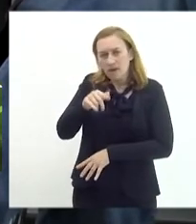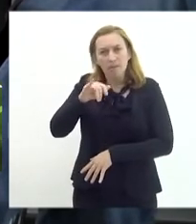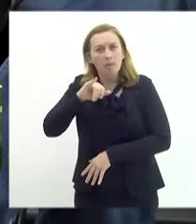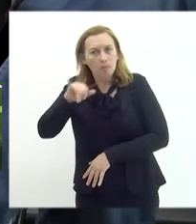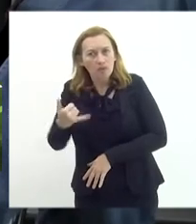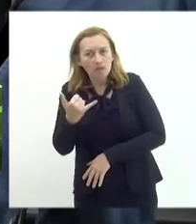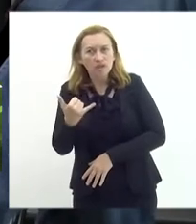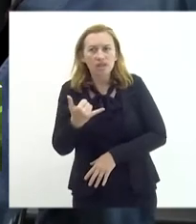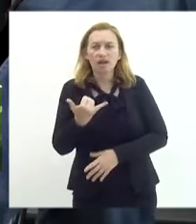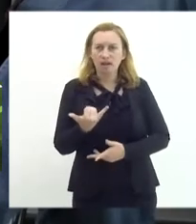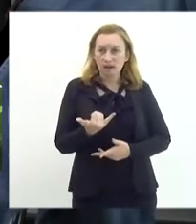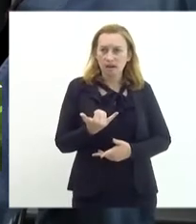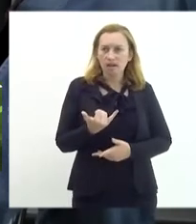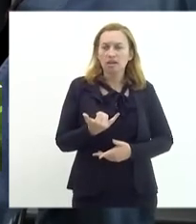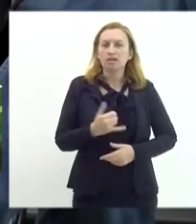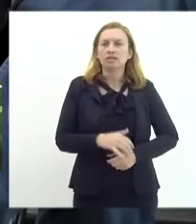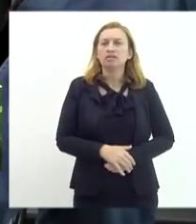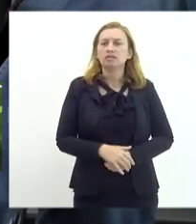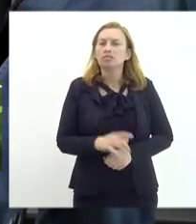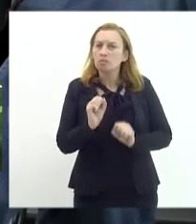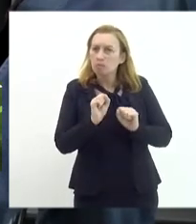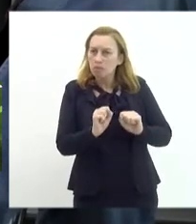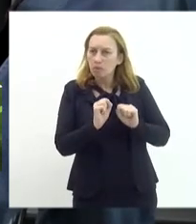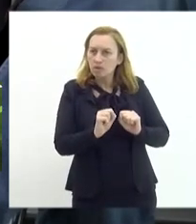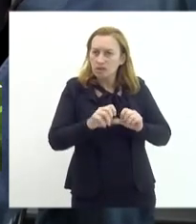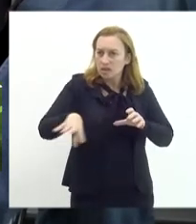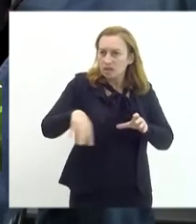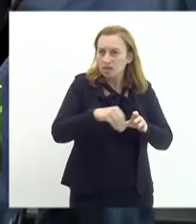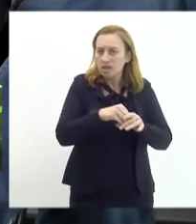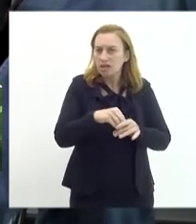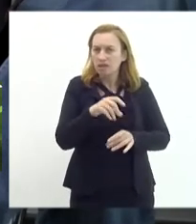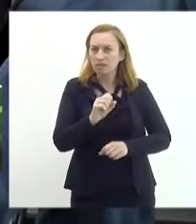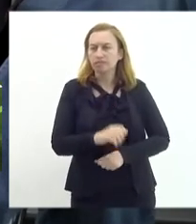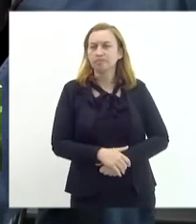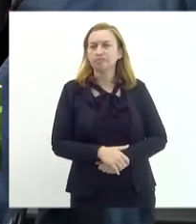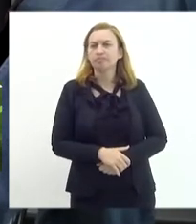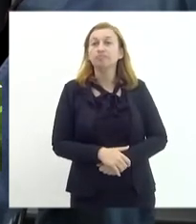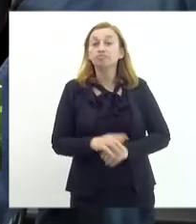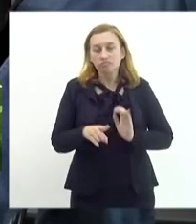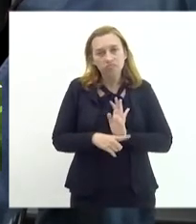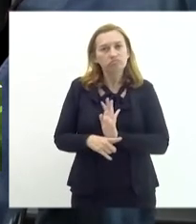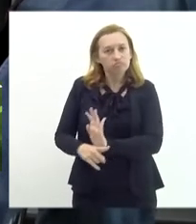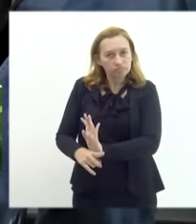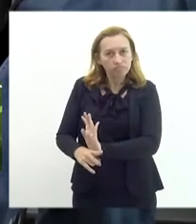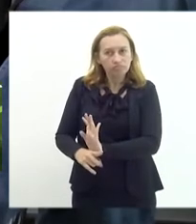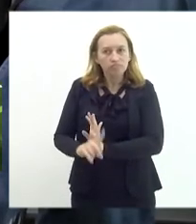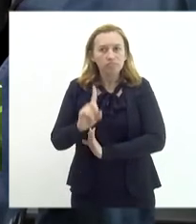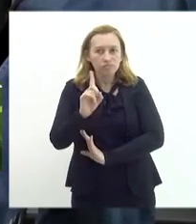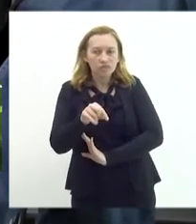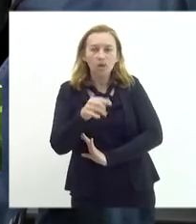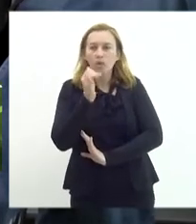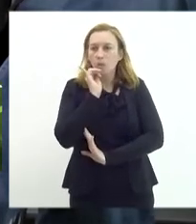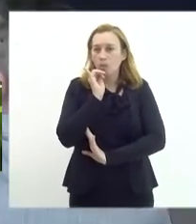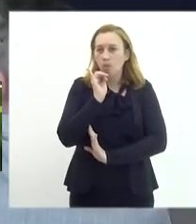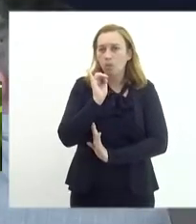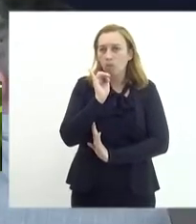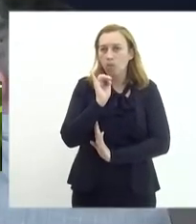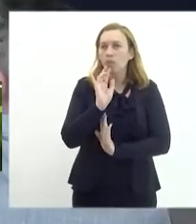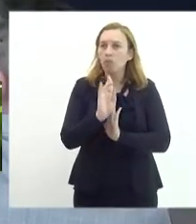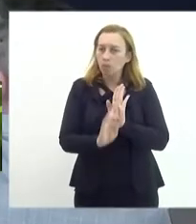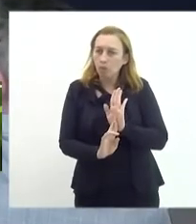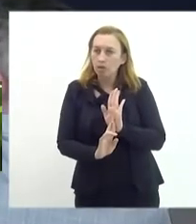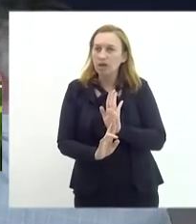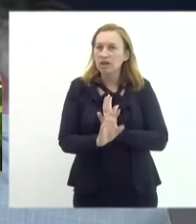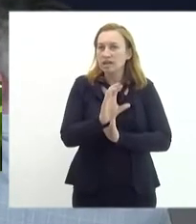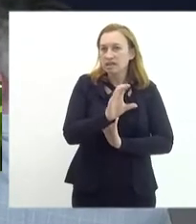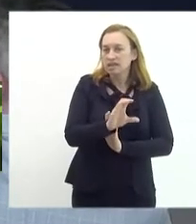aproveitar esse dispositivo legal para que a gente possa consolidar dessa forma. E ajudaria muito, né, o relatório da CGE, né,